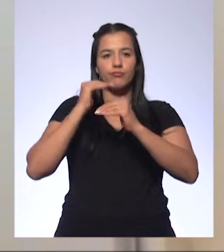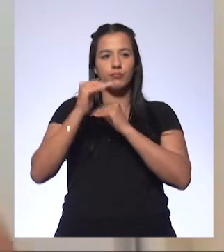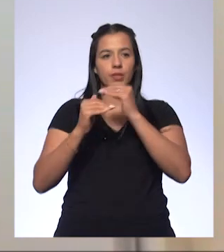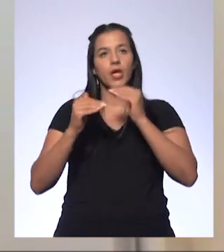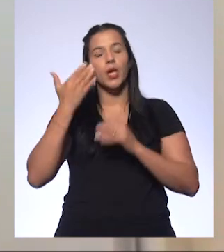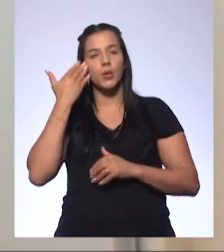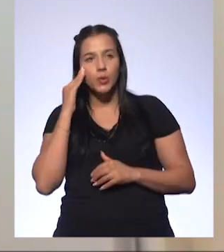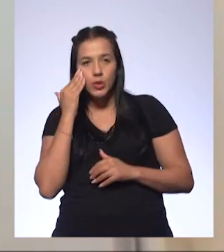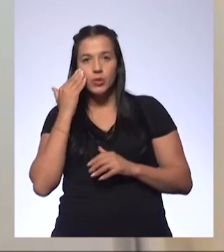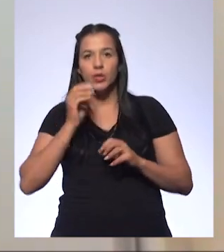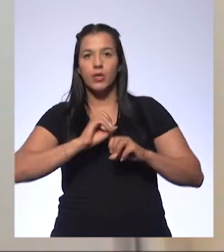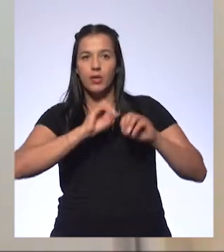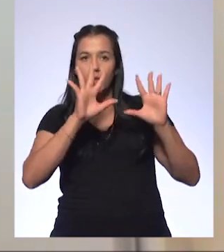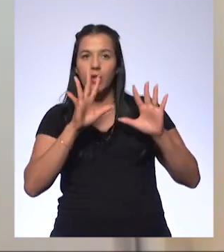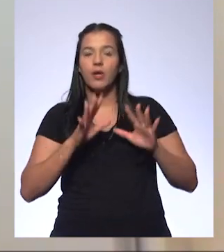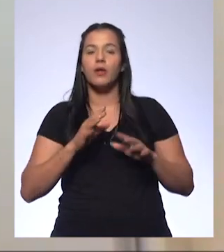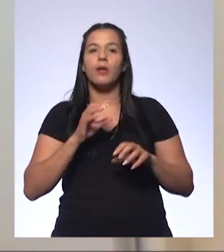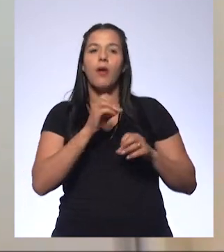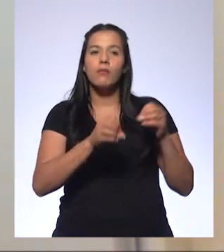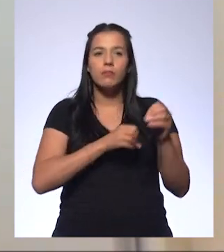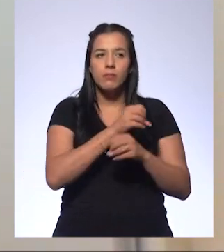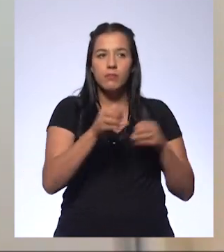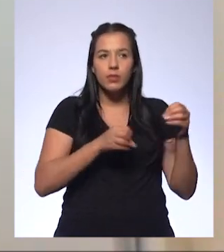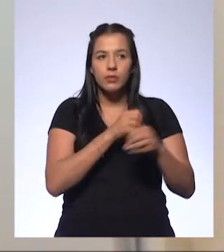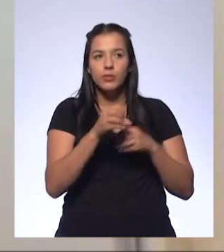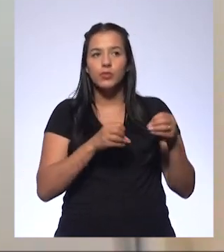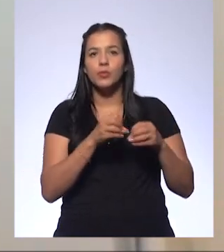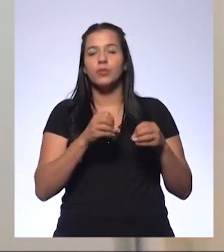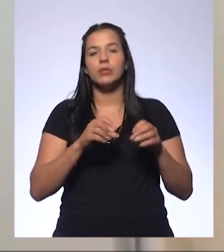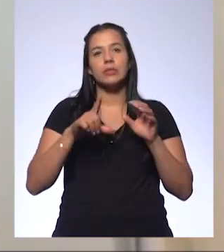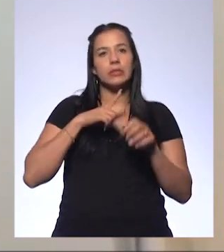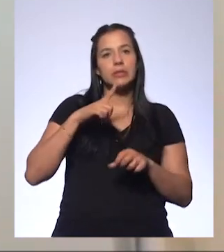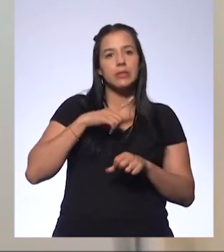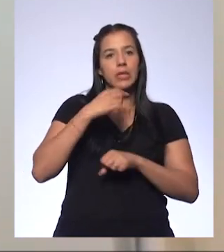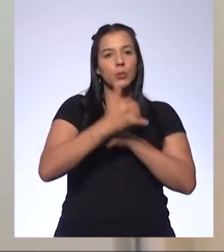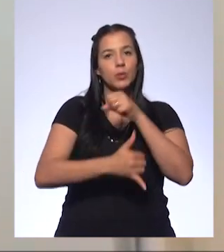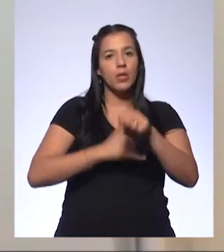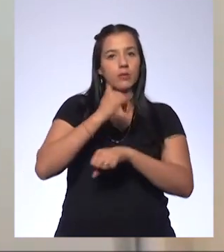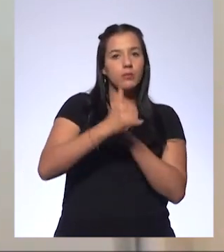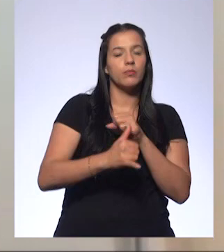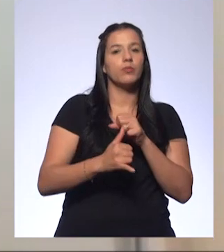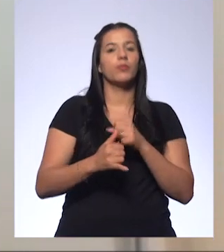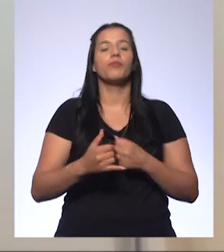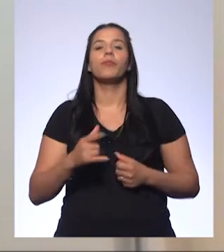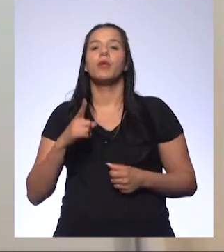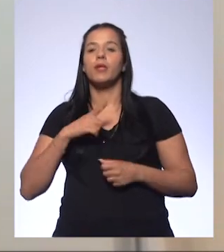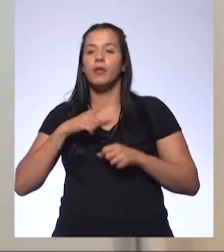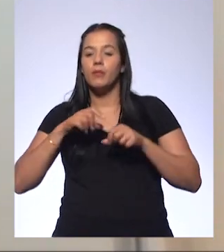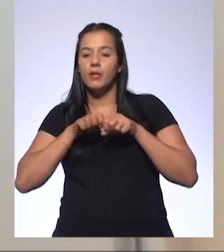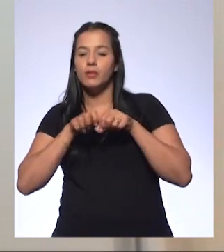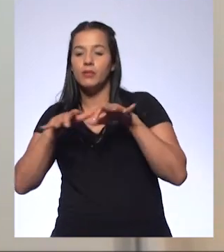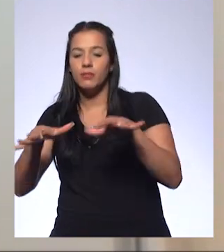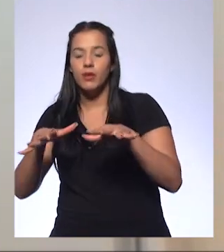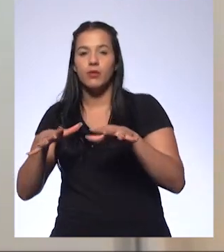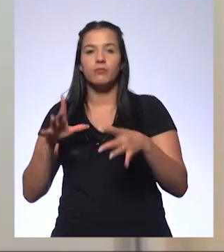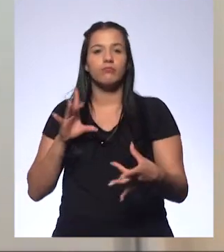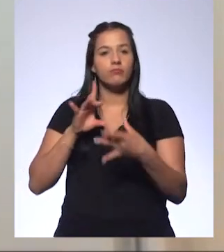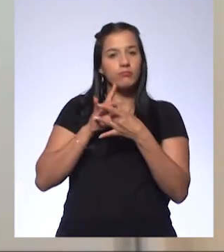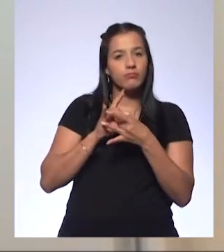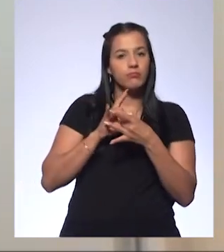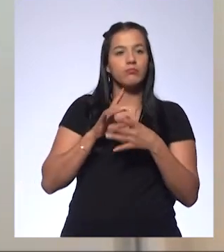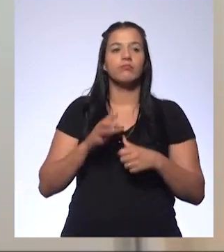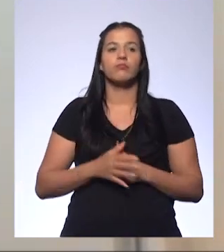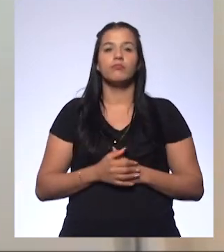modelos, entendi as partículas que compõem os átomos, entendi a parte da distribuição eletrônica. A partir da